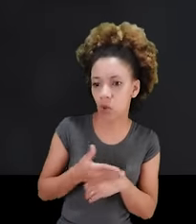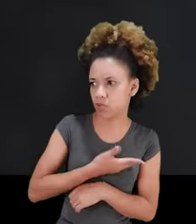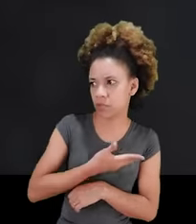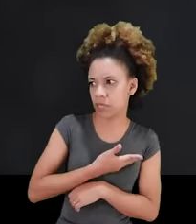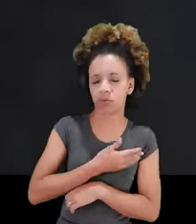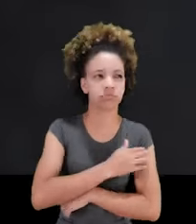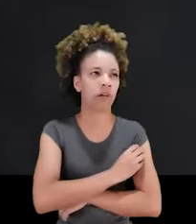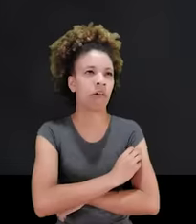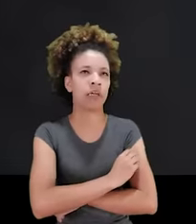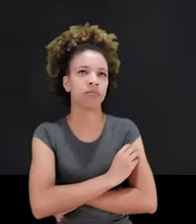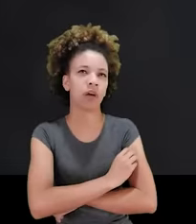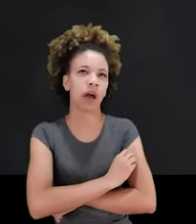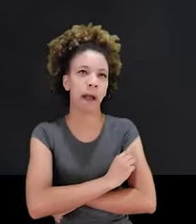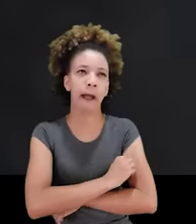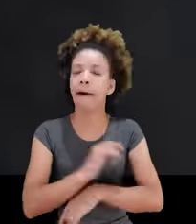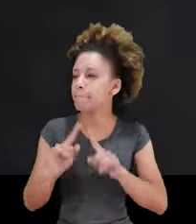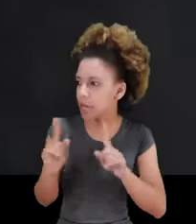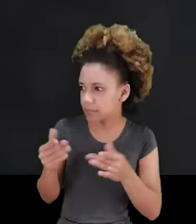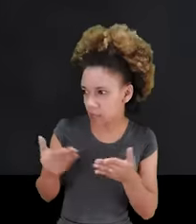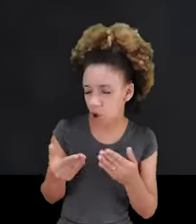não é? Agora,